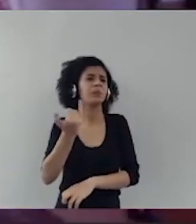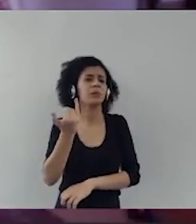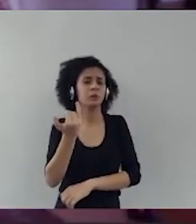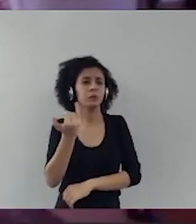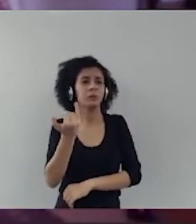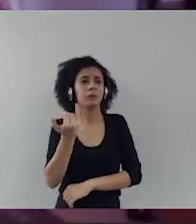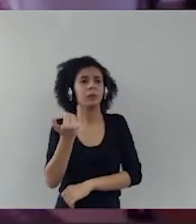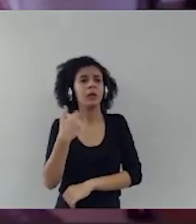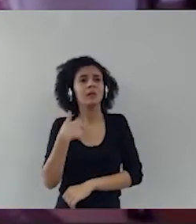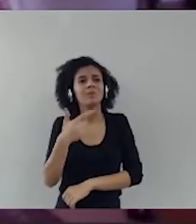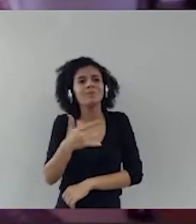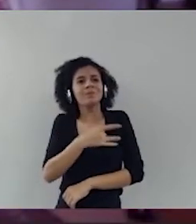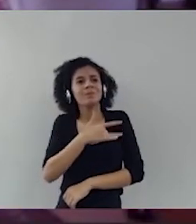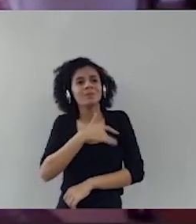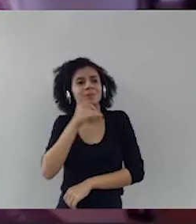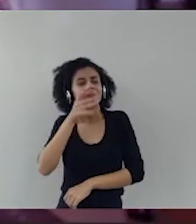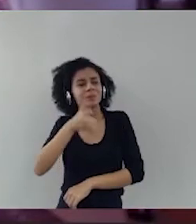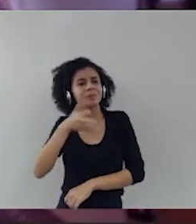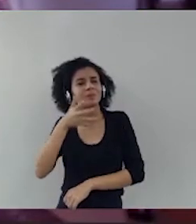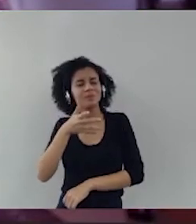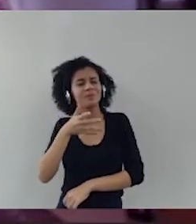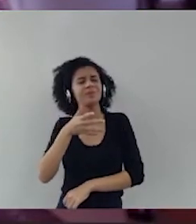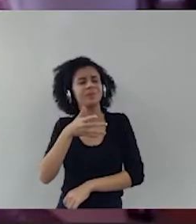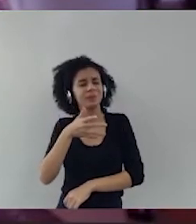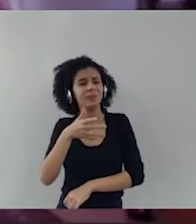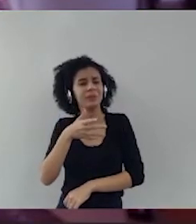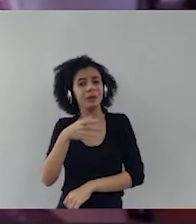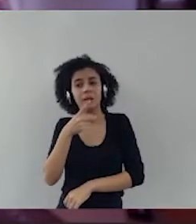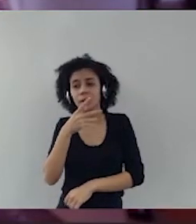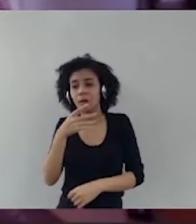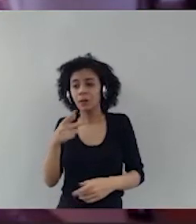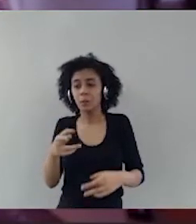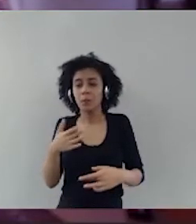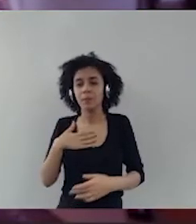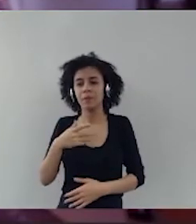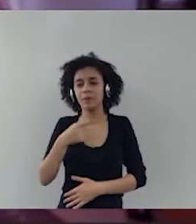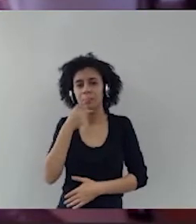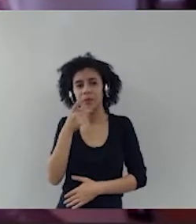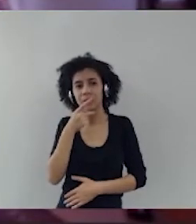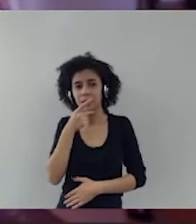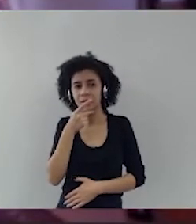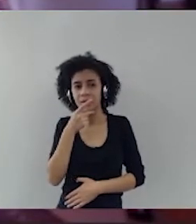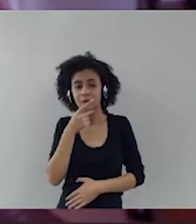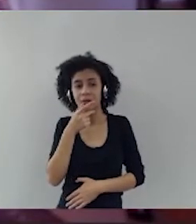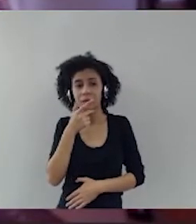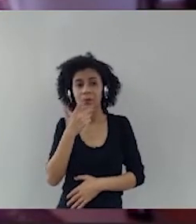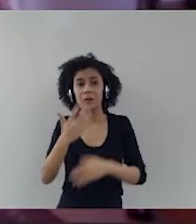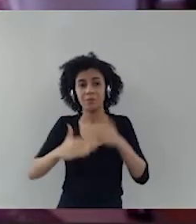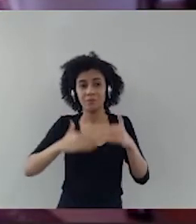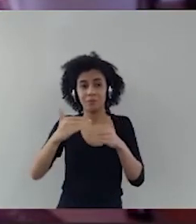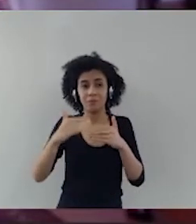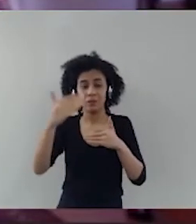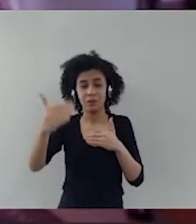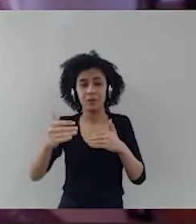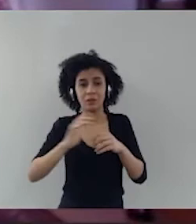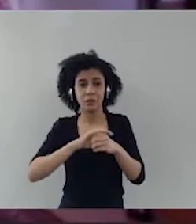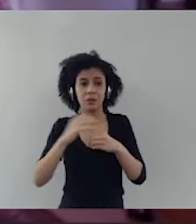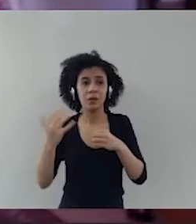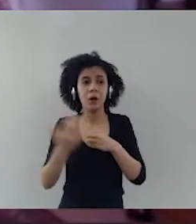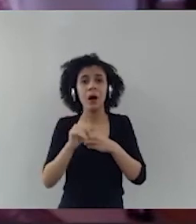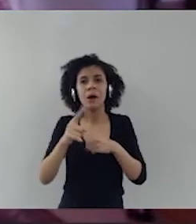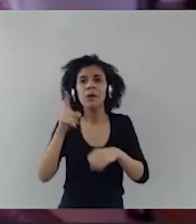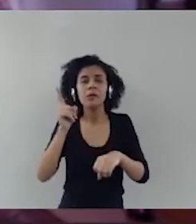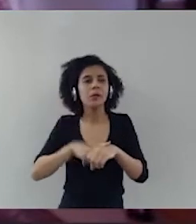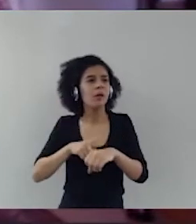tocado pela fala da Daniela, que tem muito a ver com a minha própria fala. Eu acho que o avanço da pandemia é um